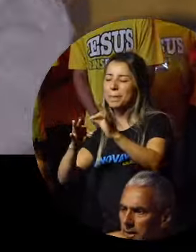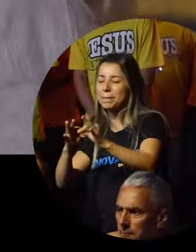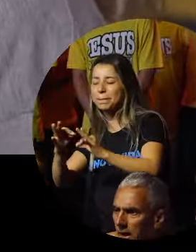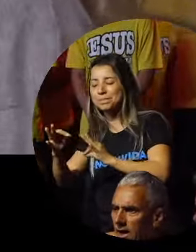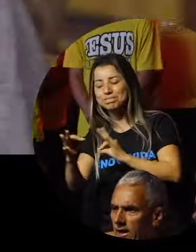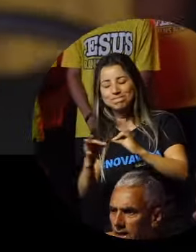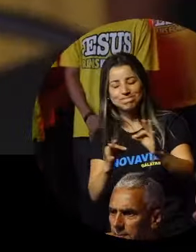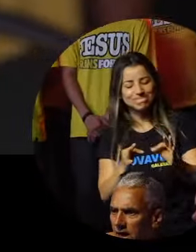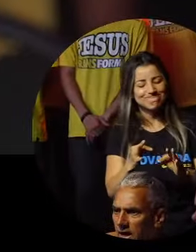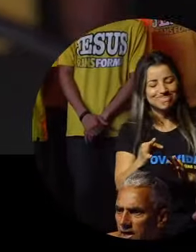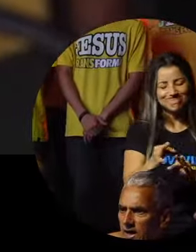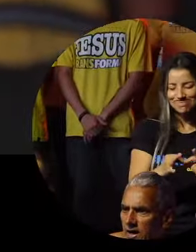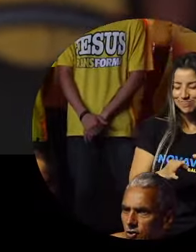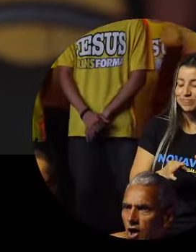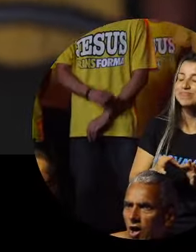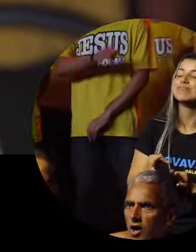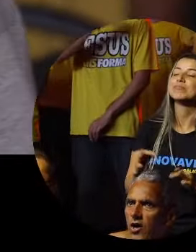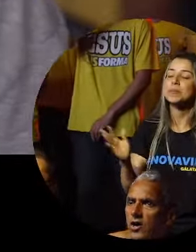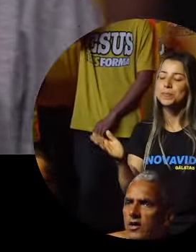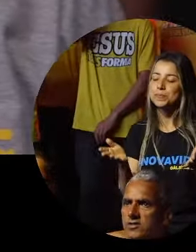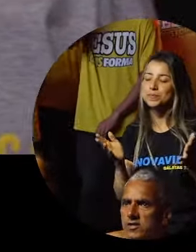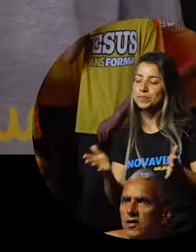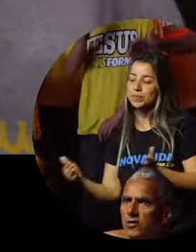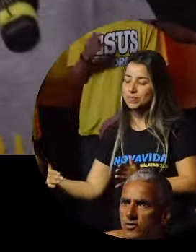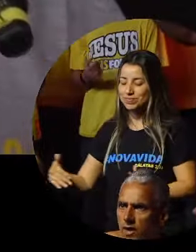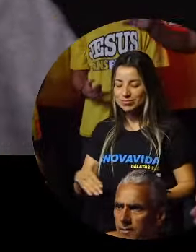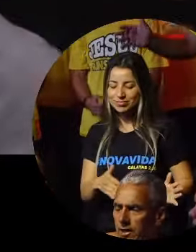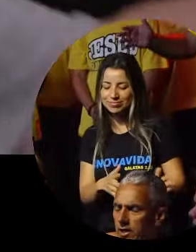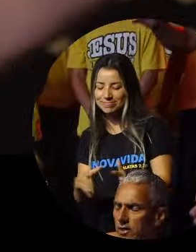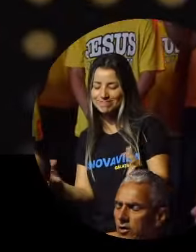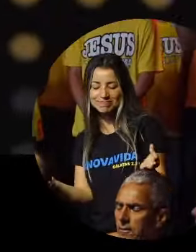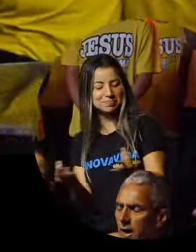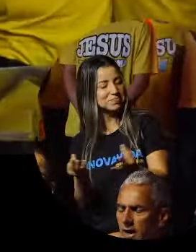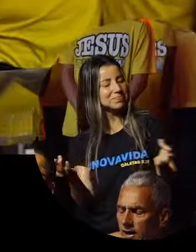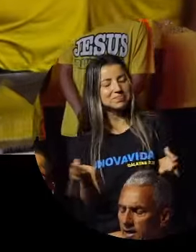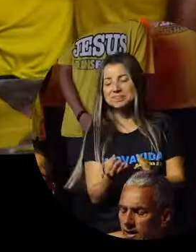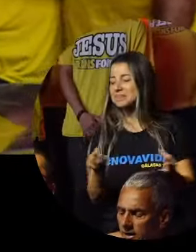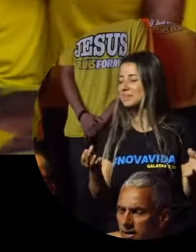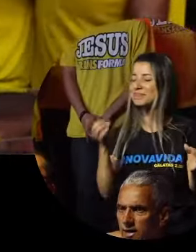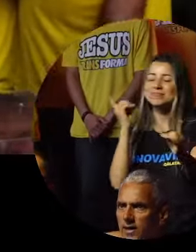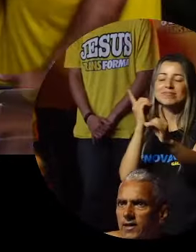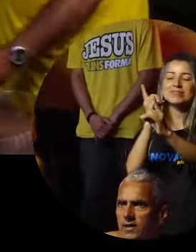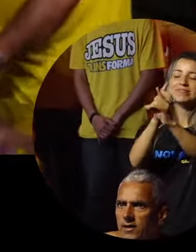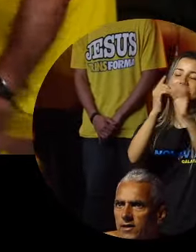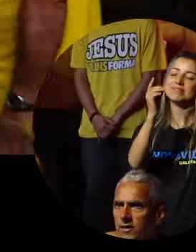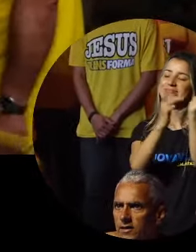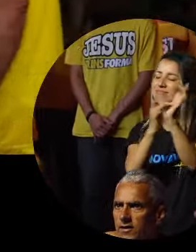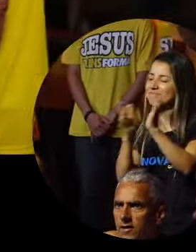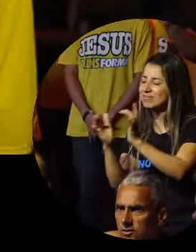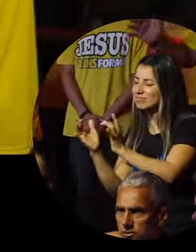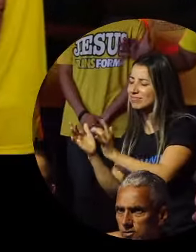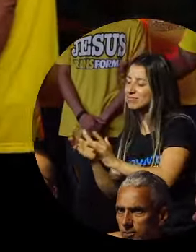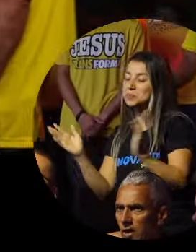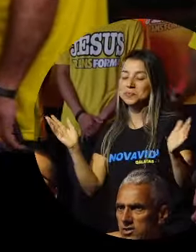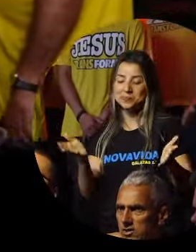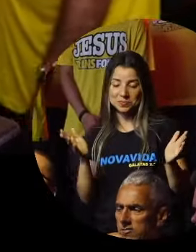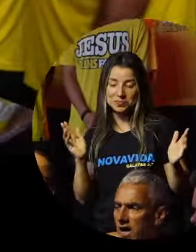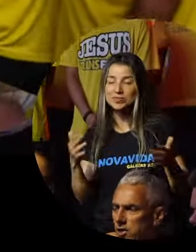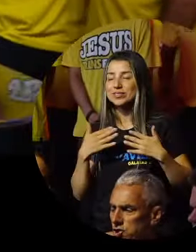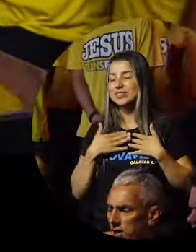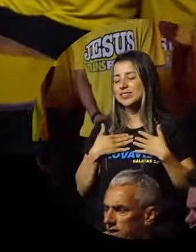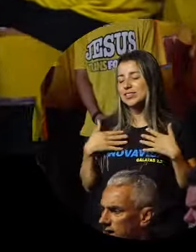que prepara para nós um caminho para Ele, onde